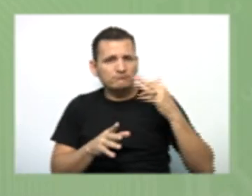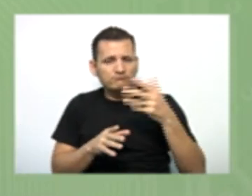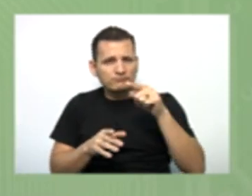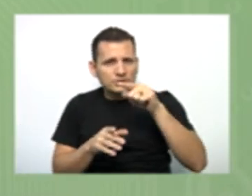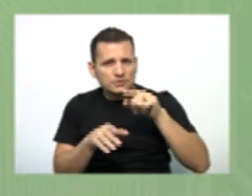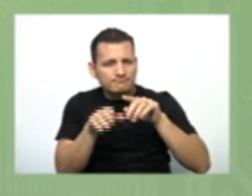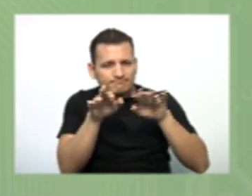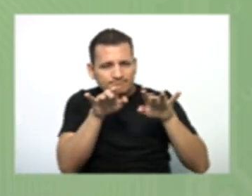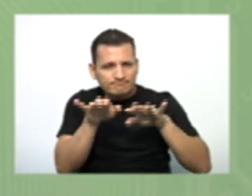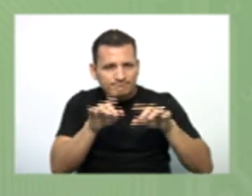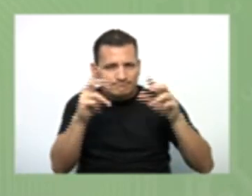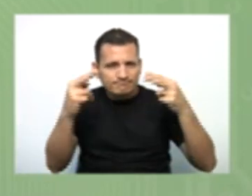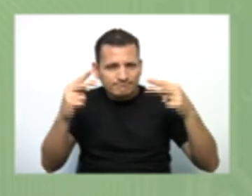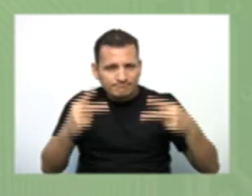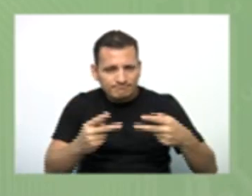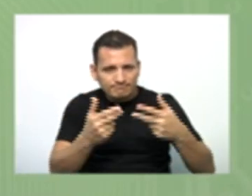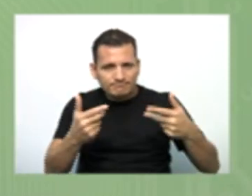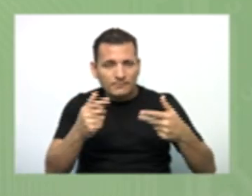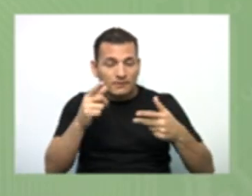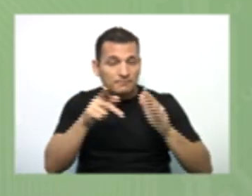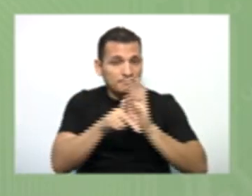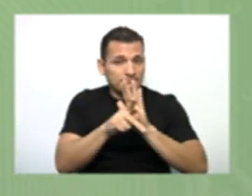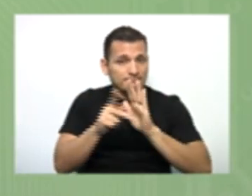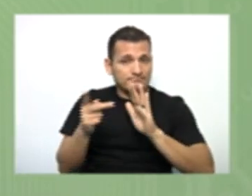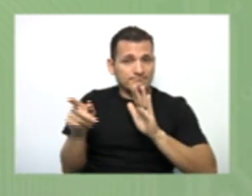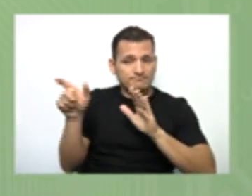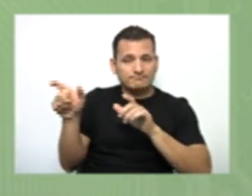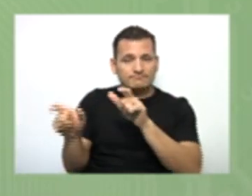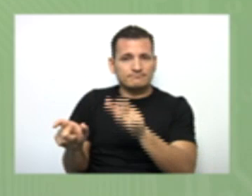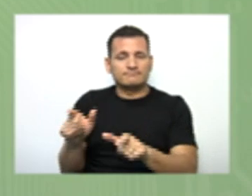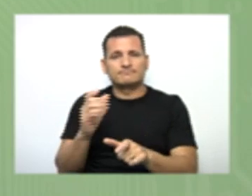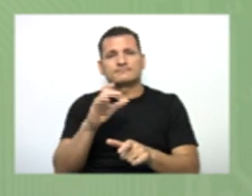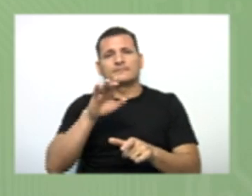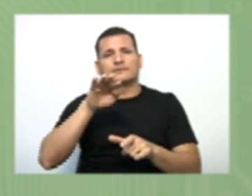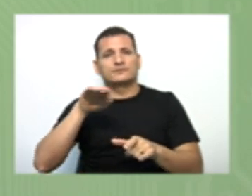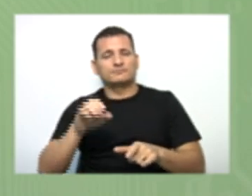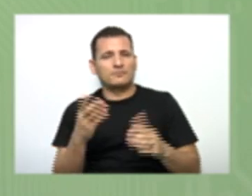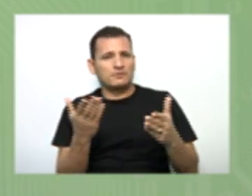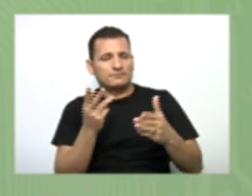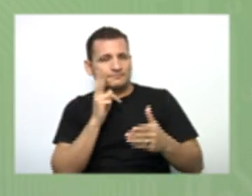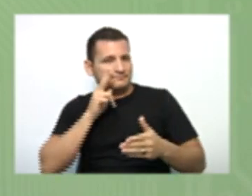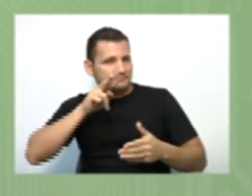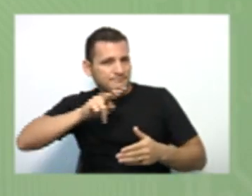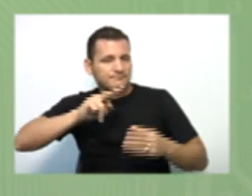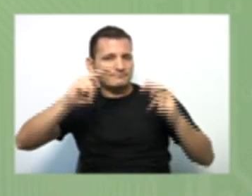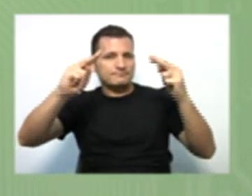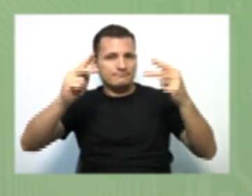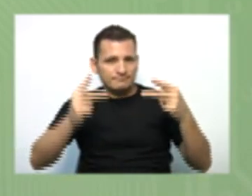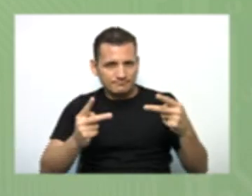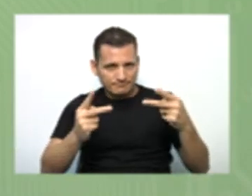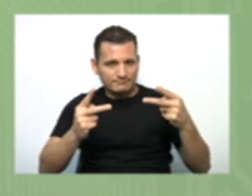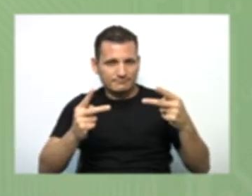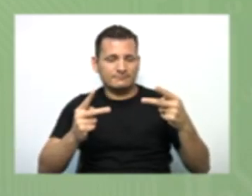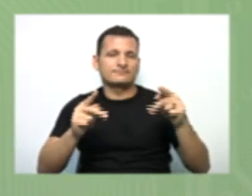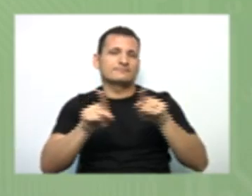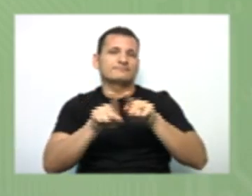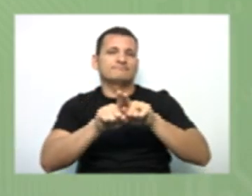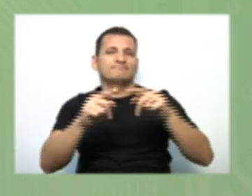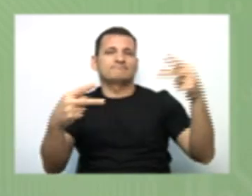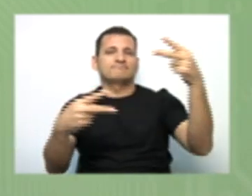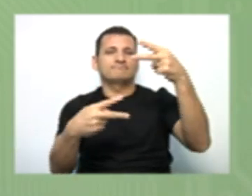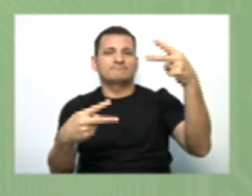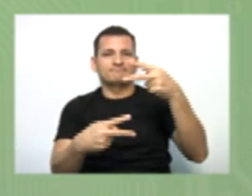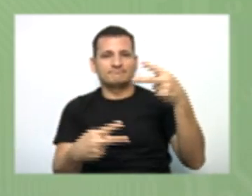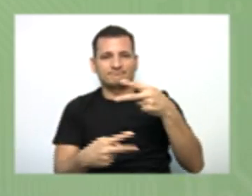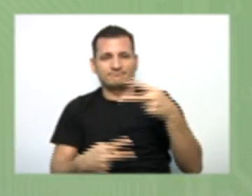é para o seu cliente. Vamos diferenciar as tags HTML em bloco e linha. Você